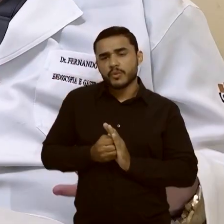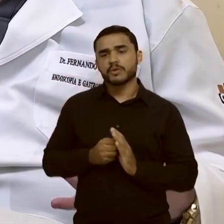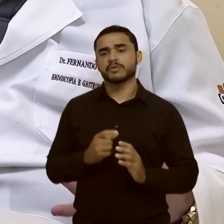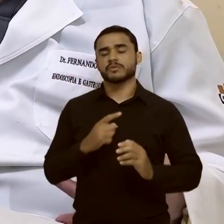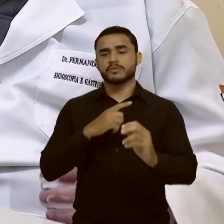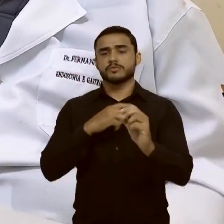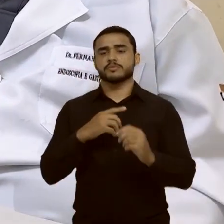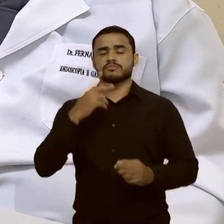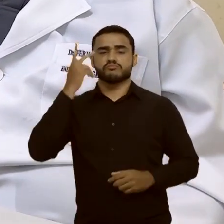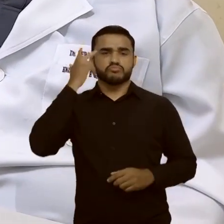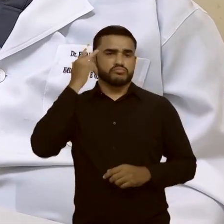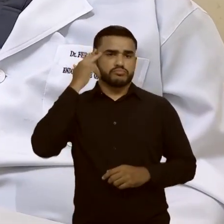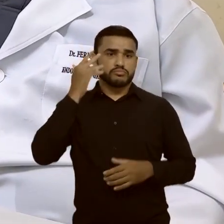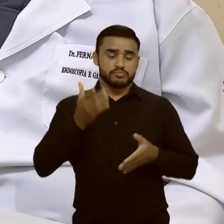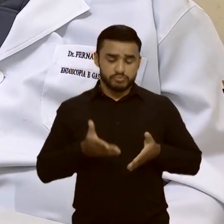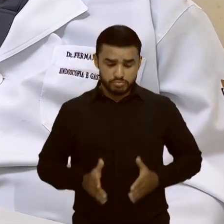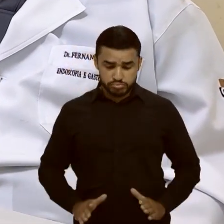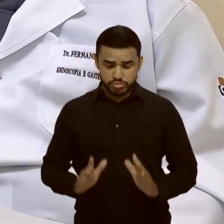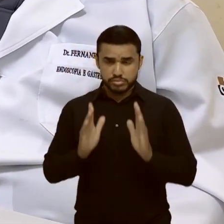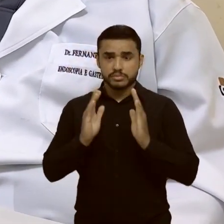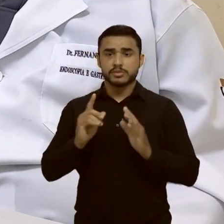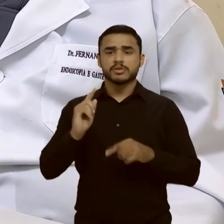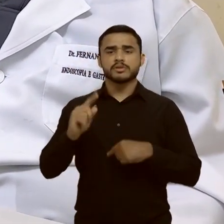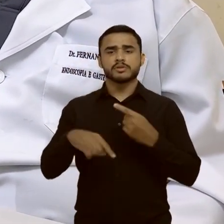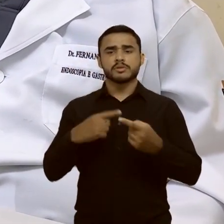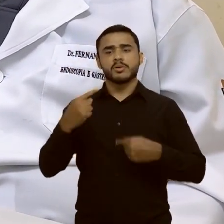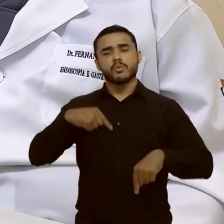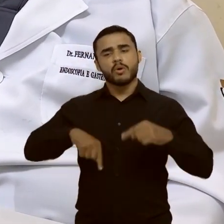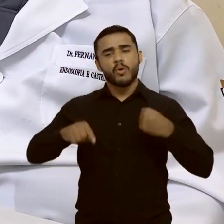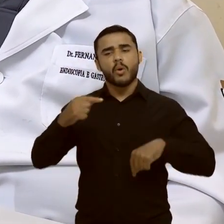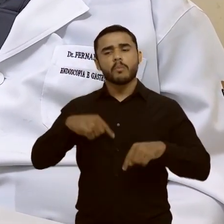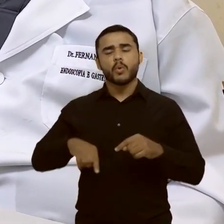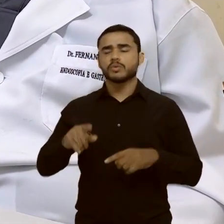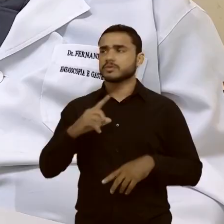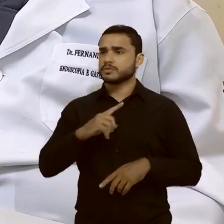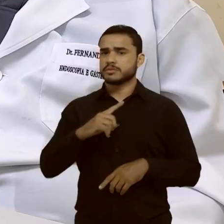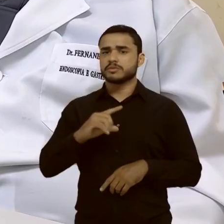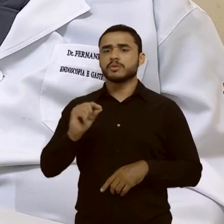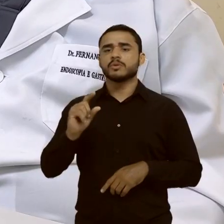músculos naturalmente e os hormônios que são produzidos, eles